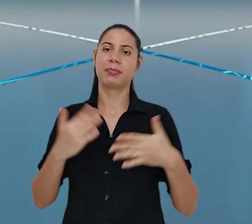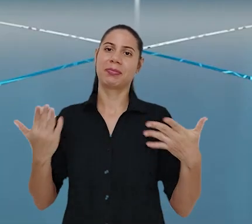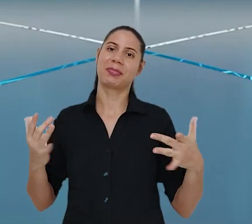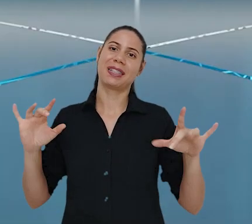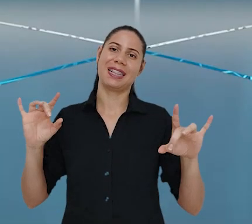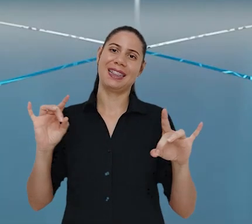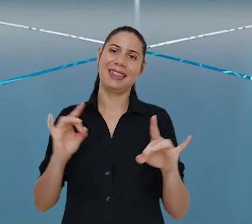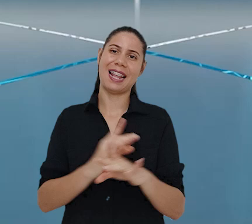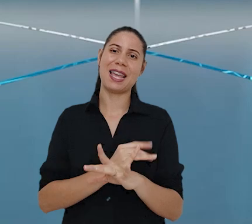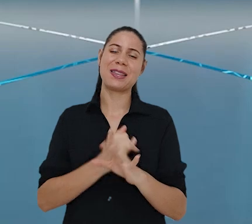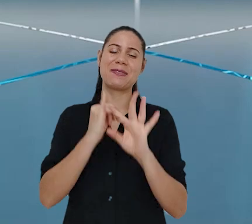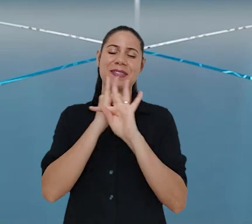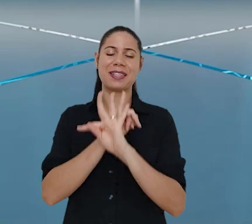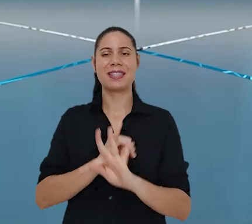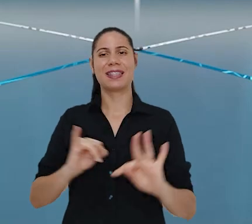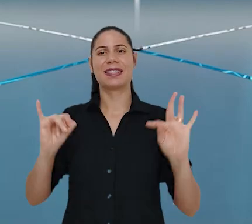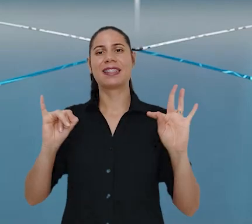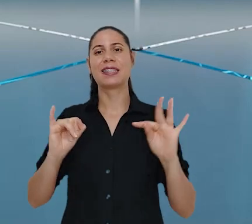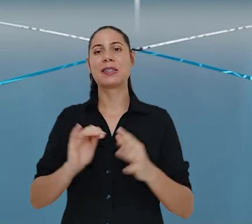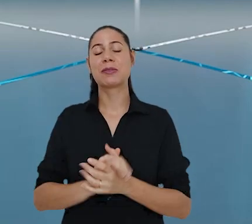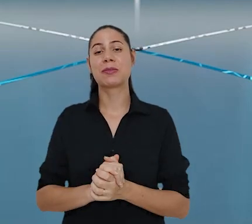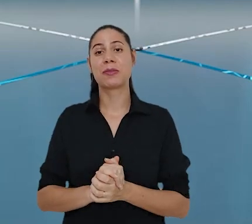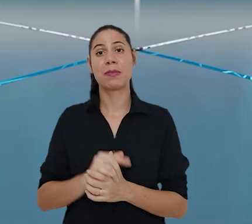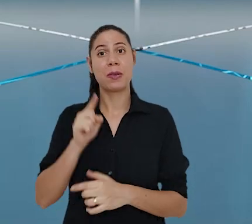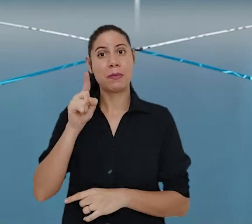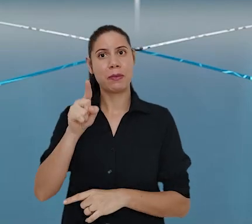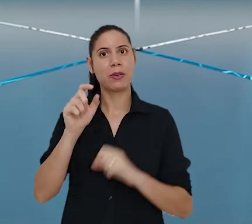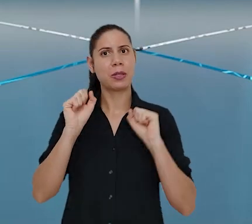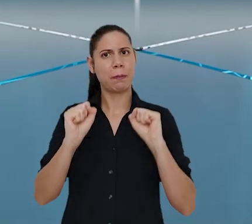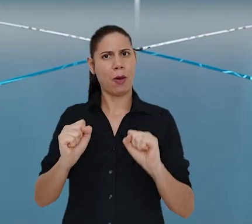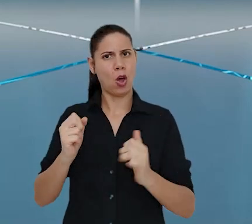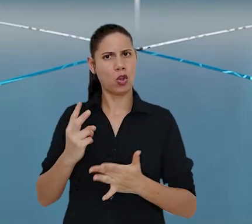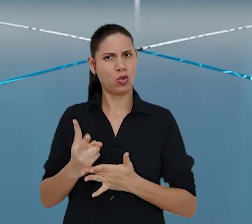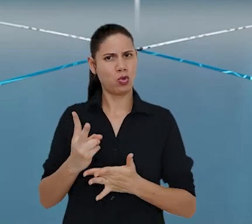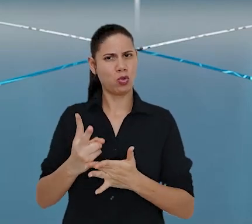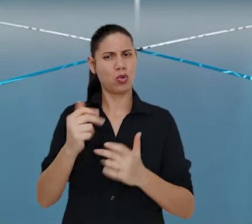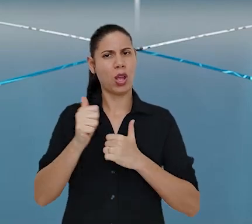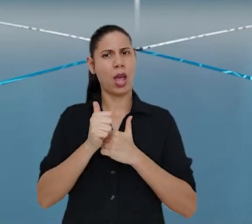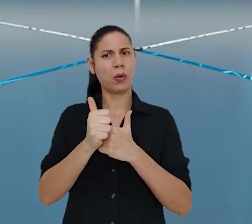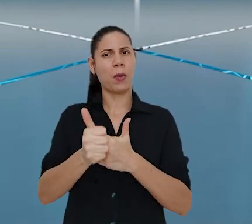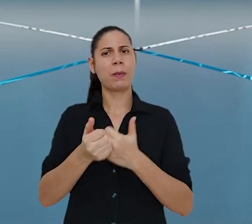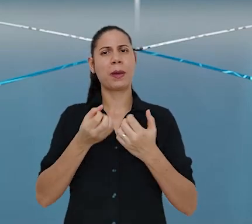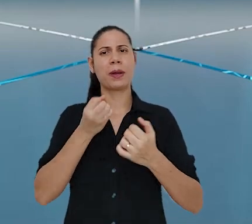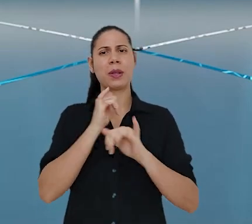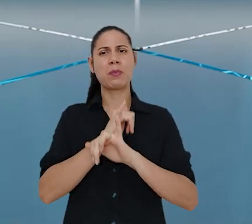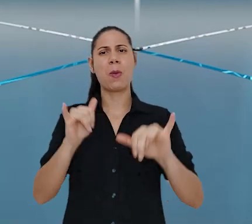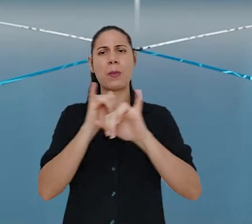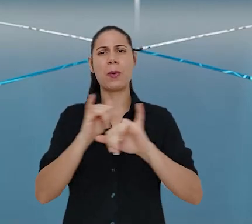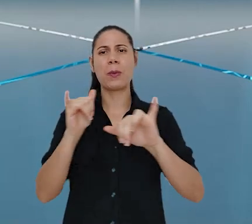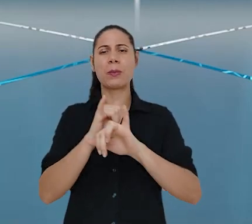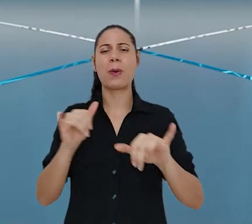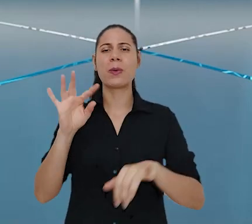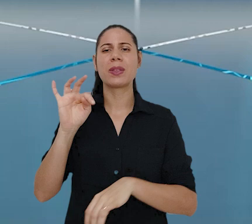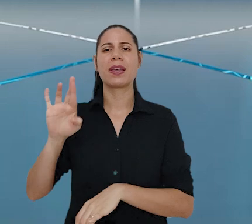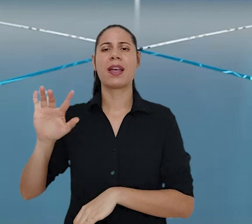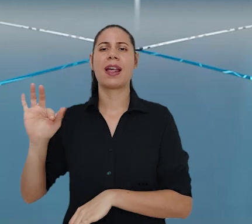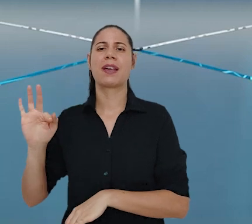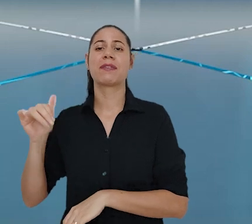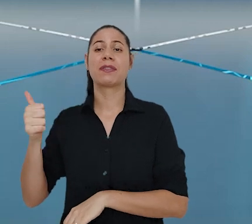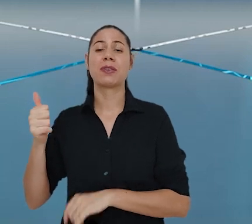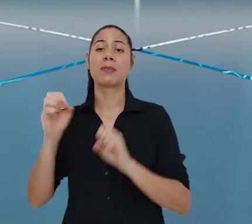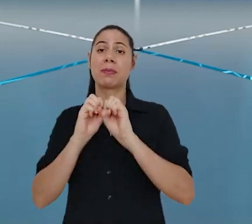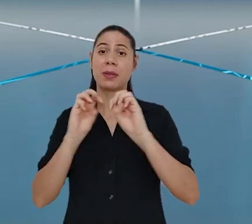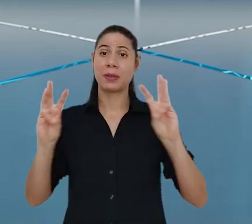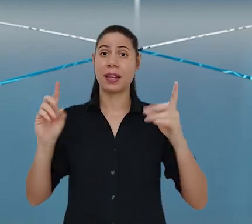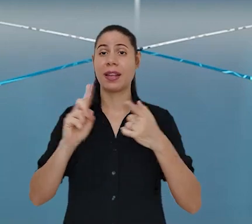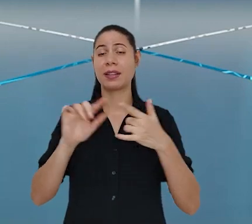E assim termina mais uma edição do Inteiro Teor. Mas você pode continuar acompanhando as novidades do TRF1 pelo portal